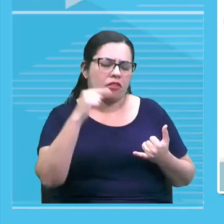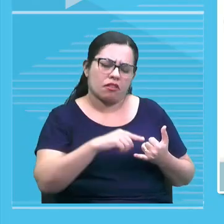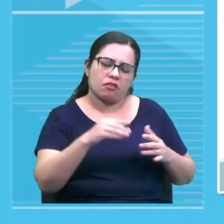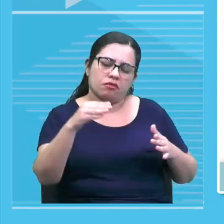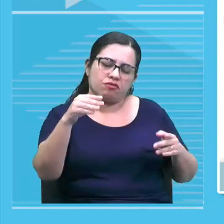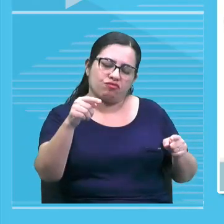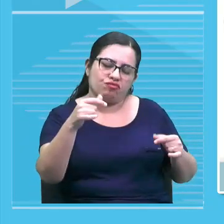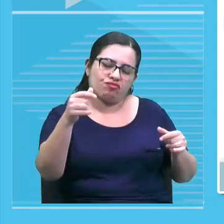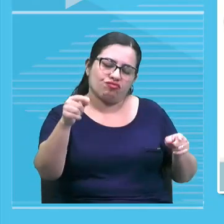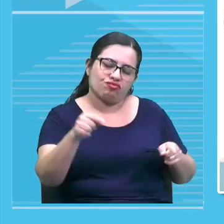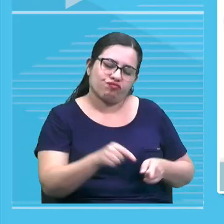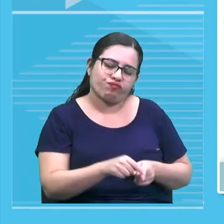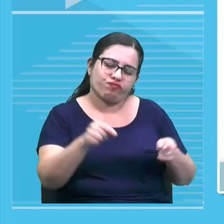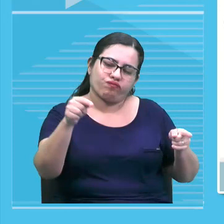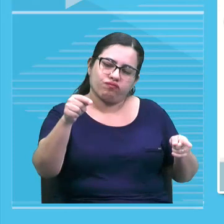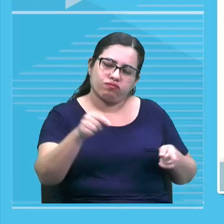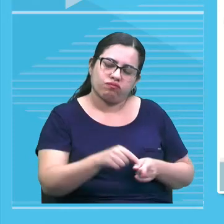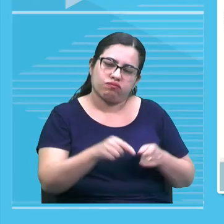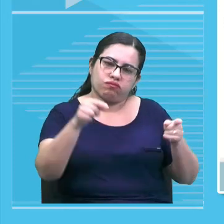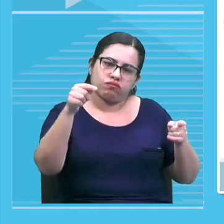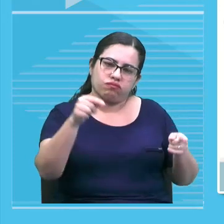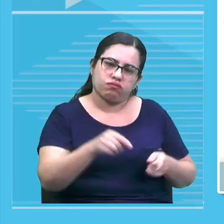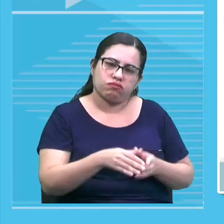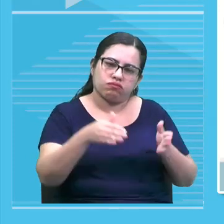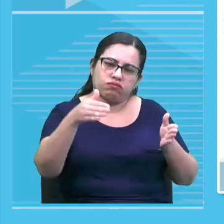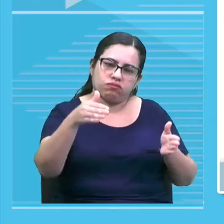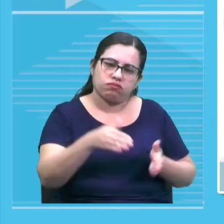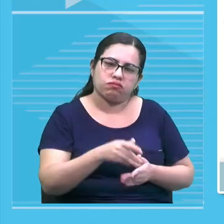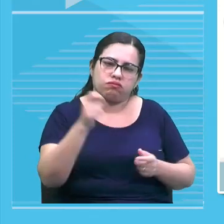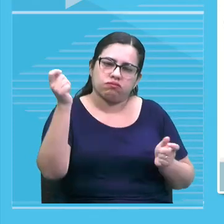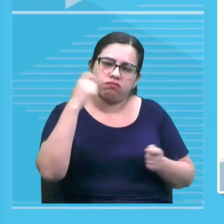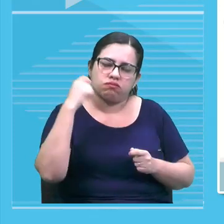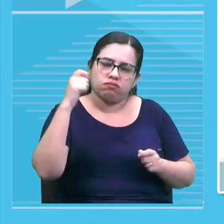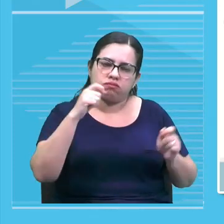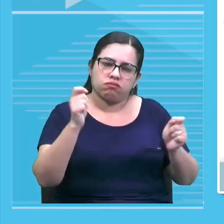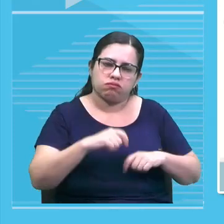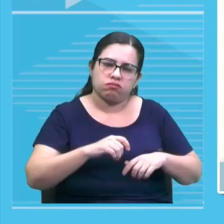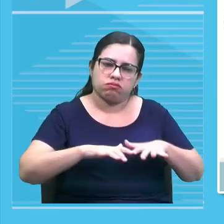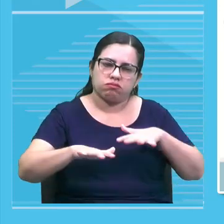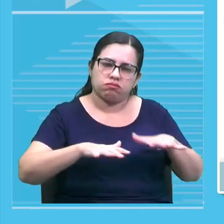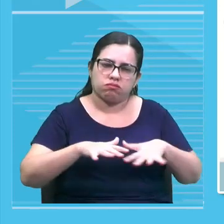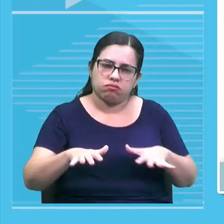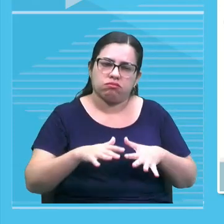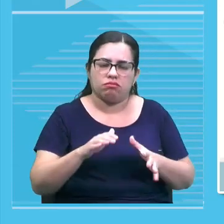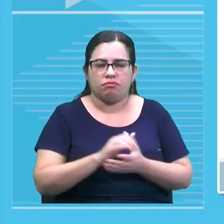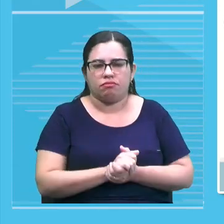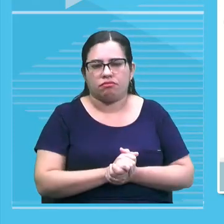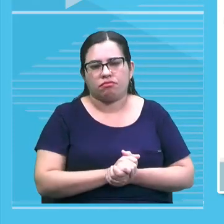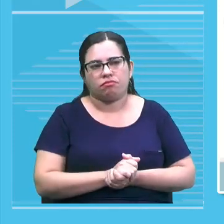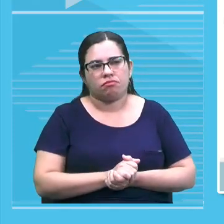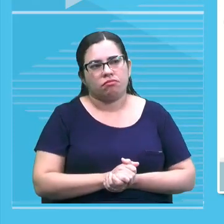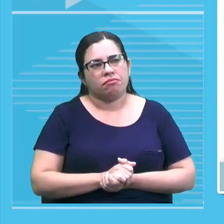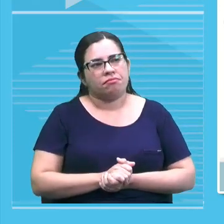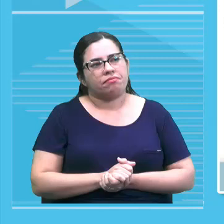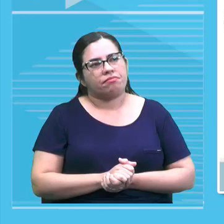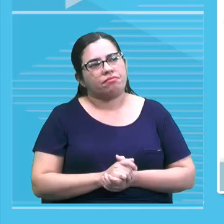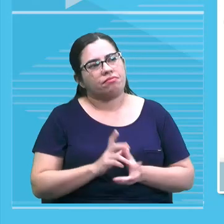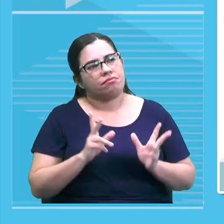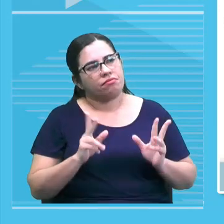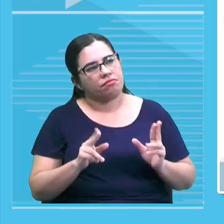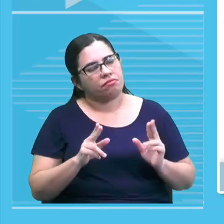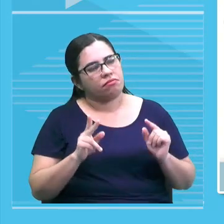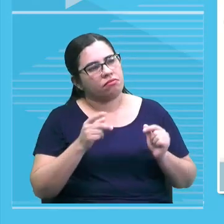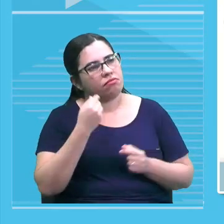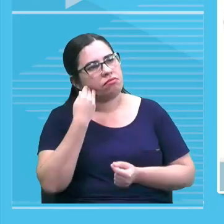trás e essa oscilação vai sendo transmitida para o lado da mesma forma